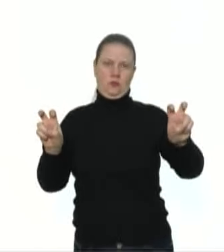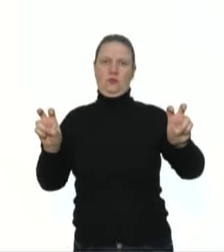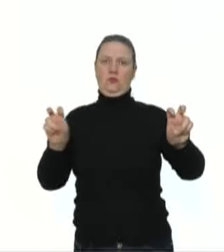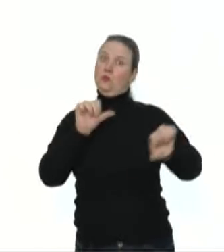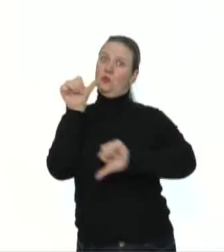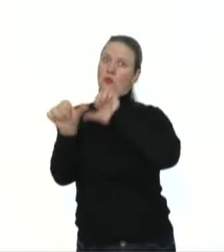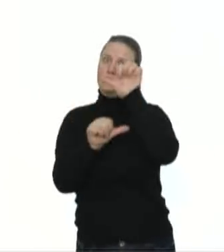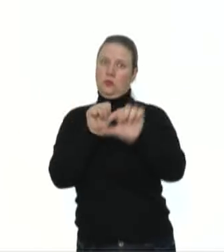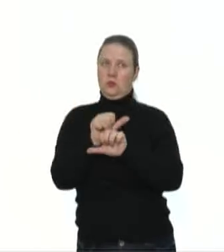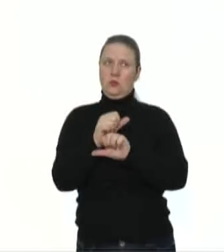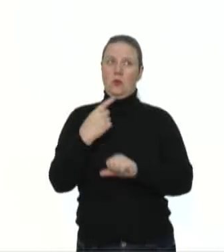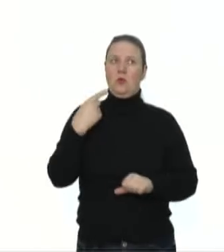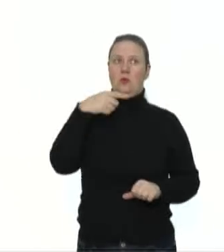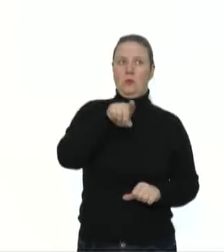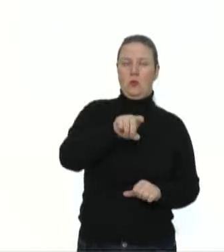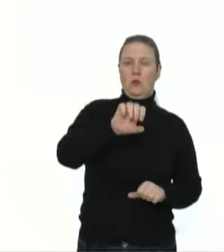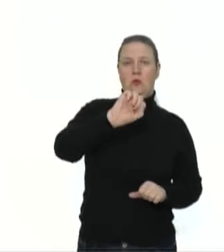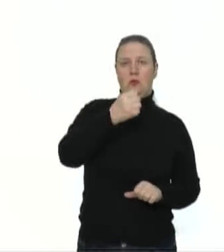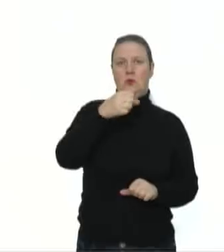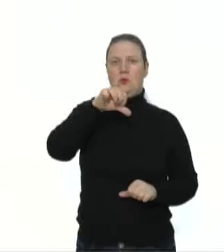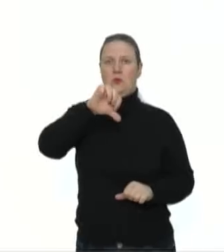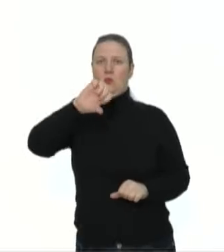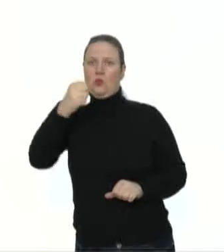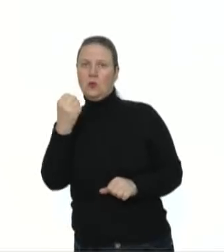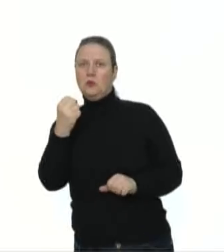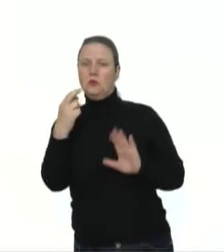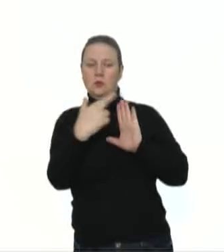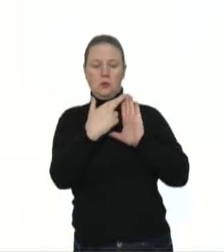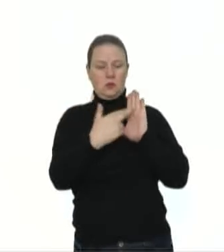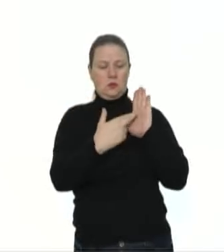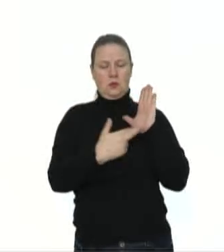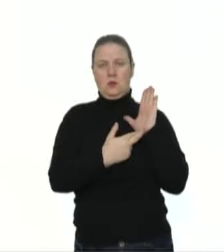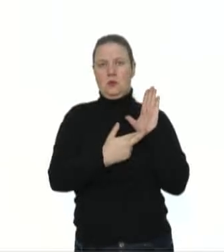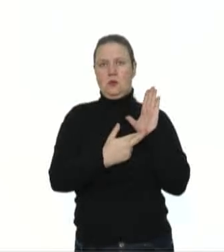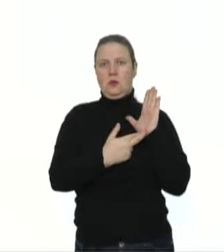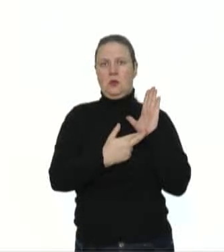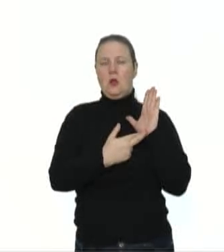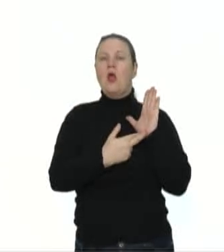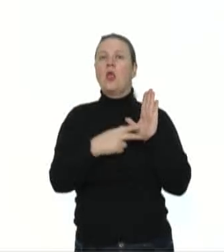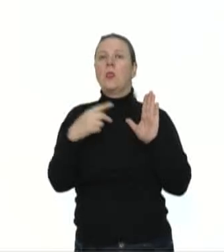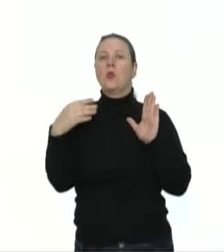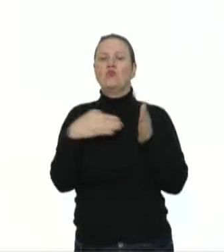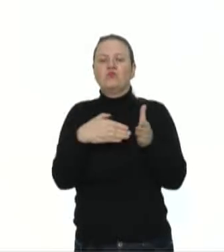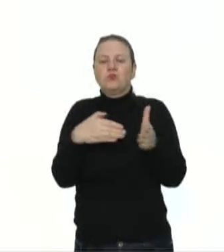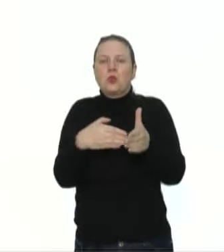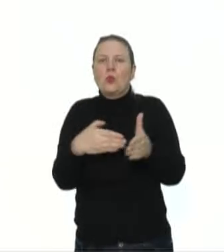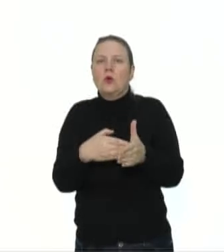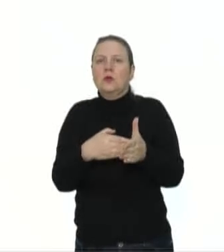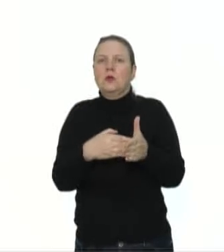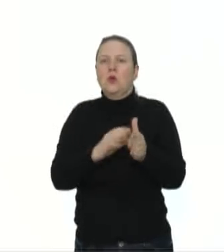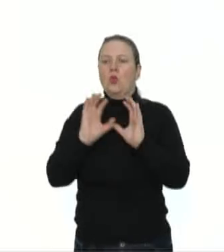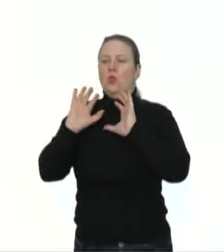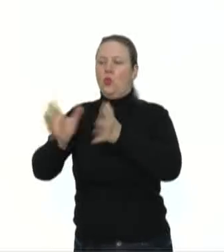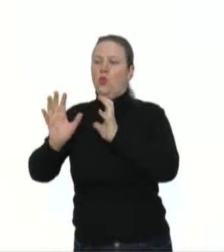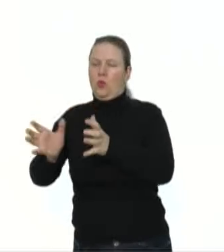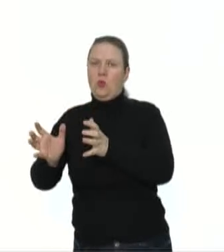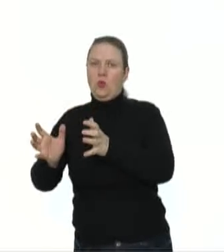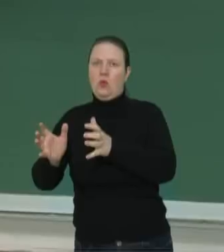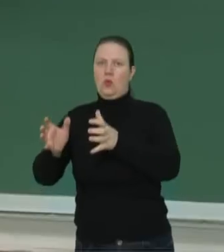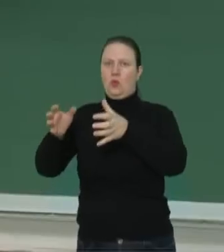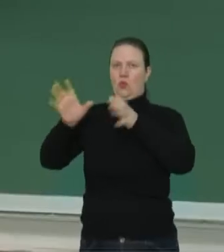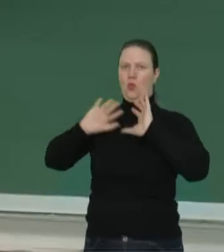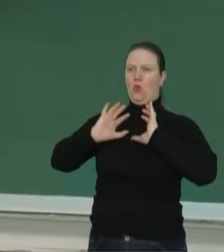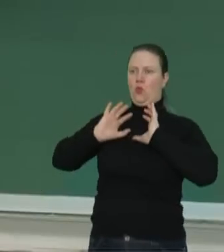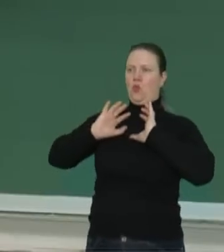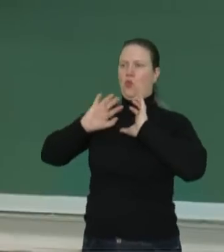Em 1898, foi instituída a regra que impede os 2 dribles, quicar a bola, segurá-la e